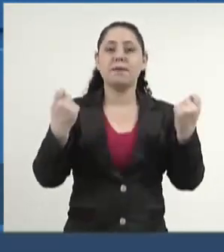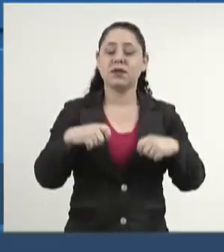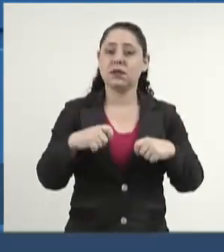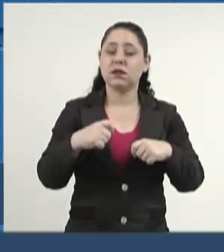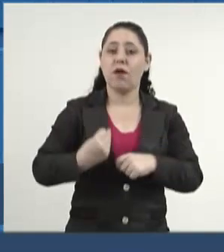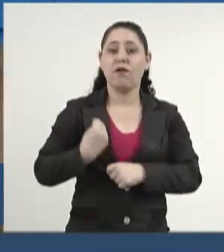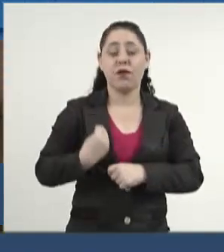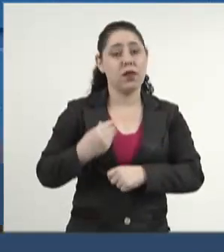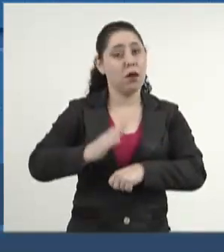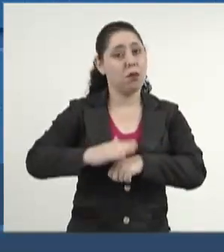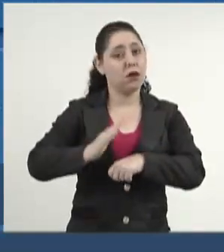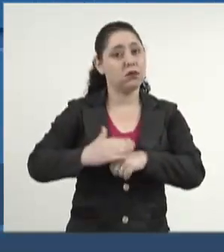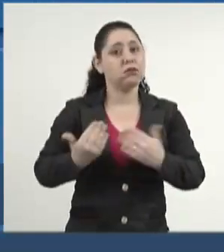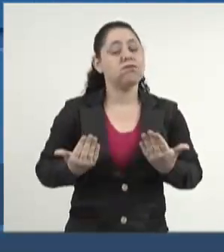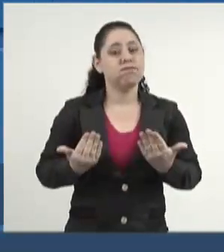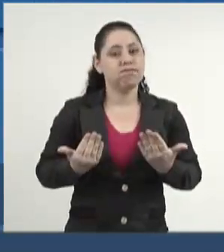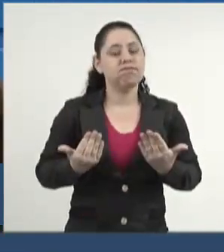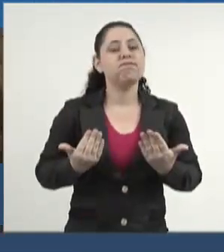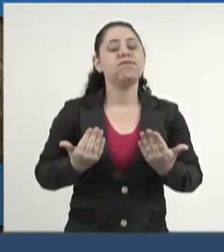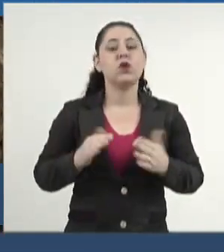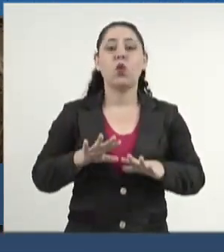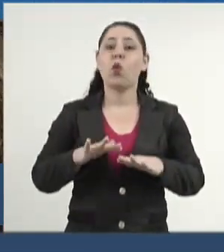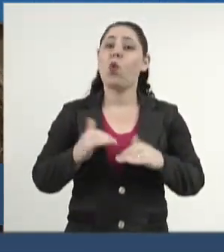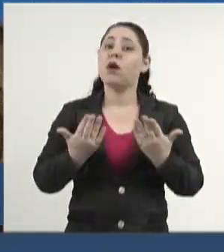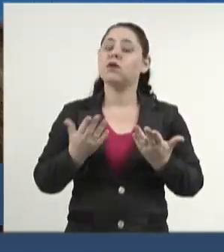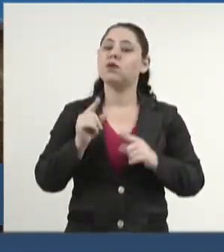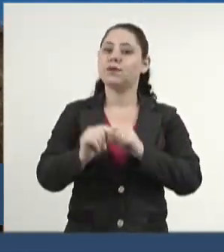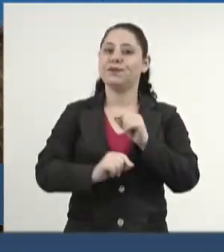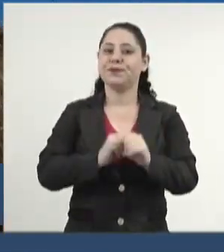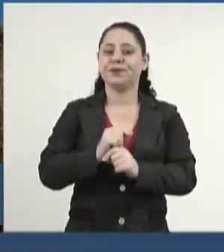poupar vidas, né? E principalmente quando se trata de